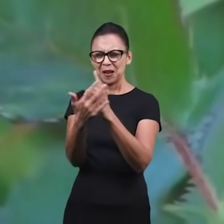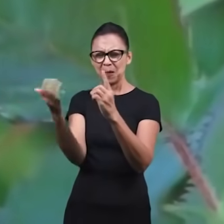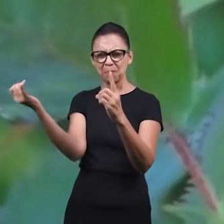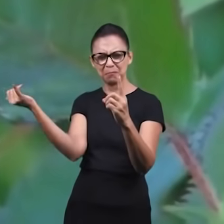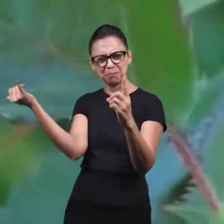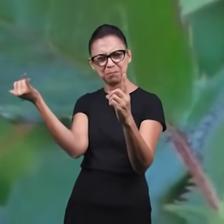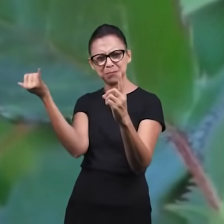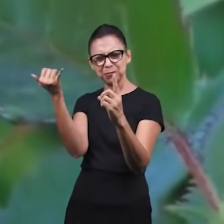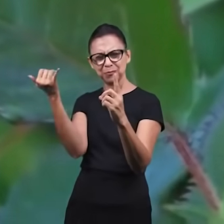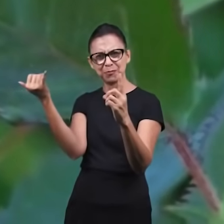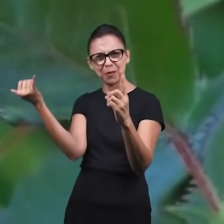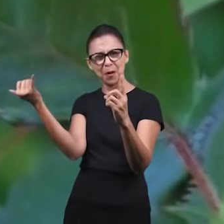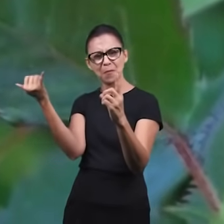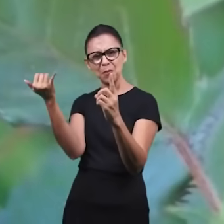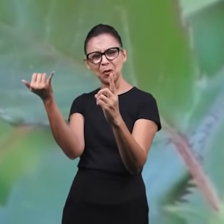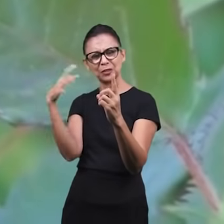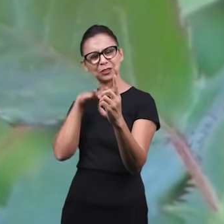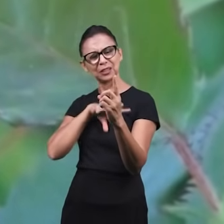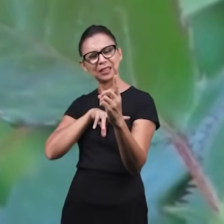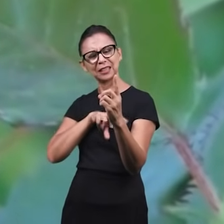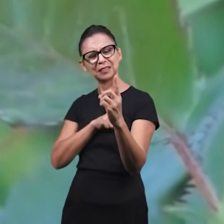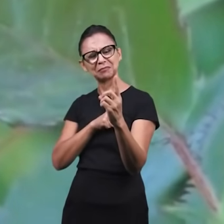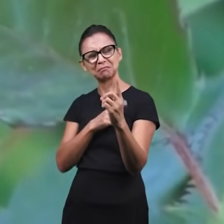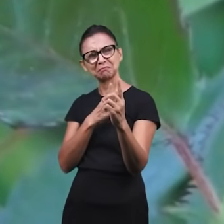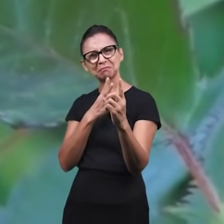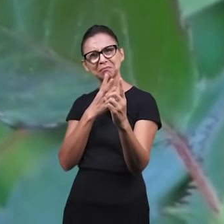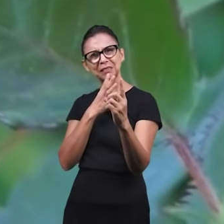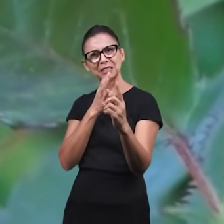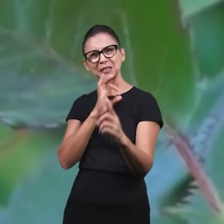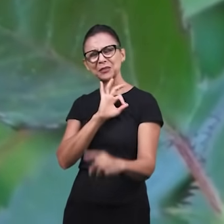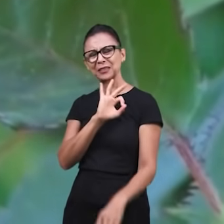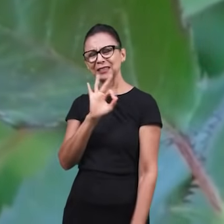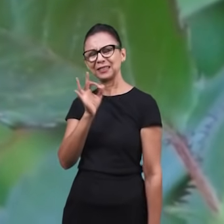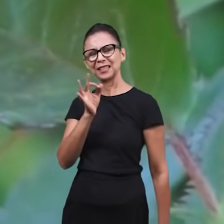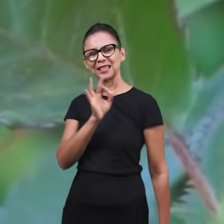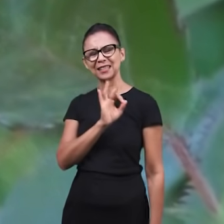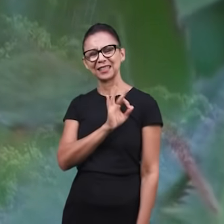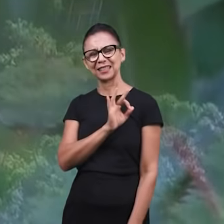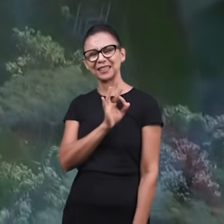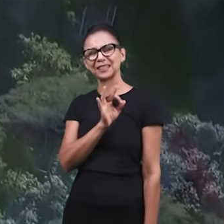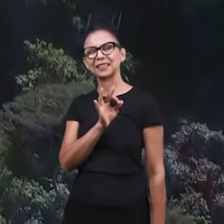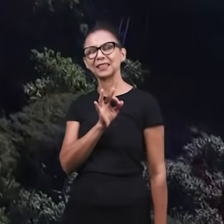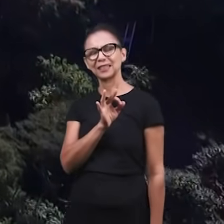falou-me de um amor que jamais conheci,